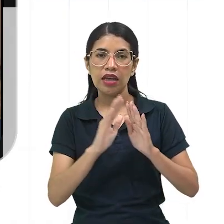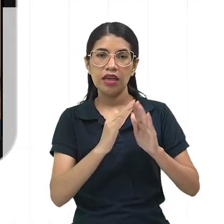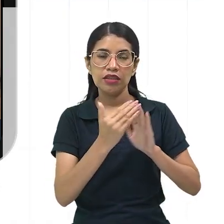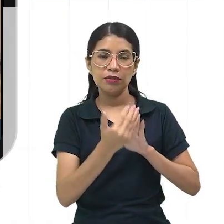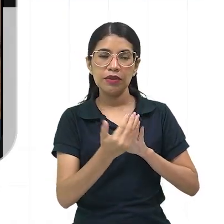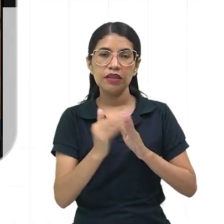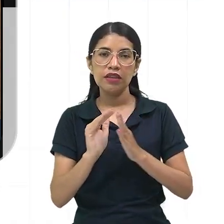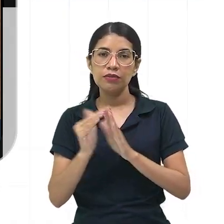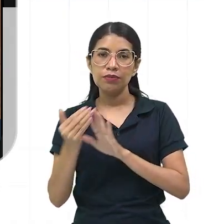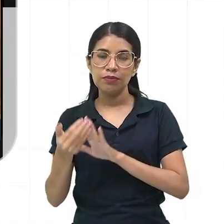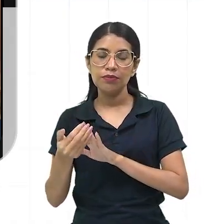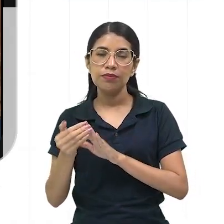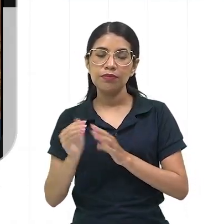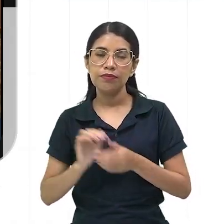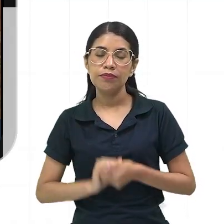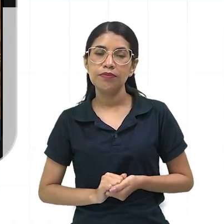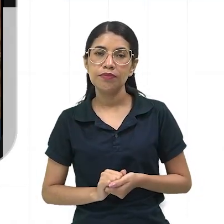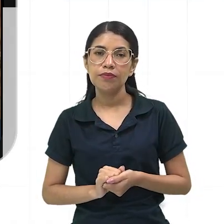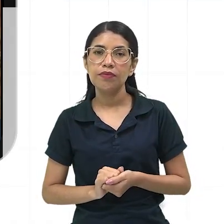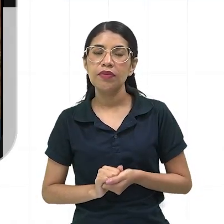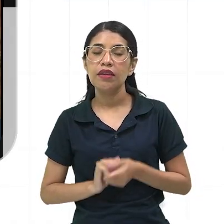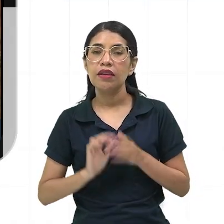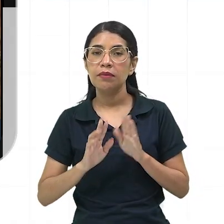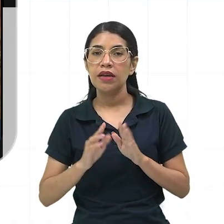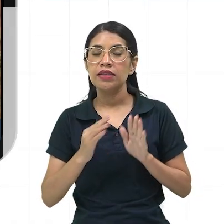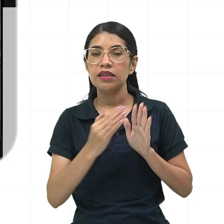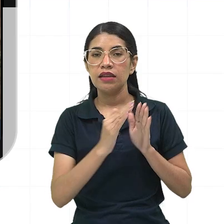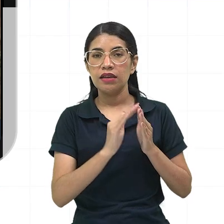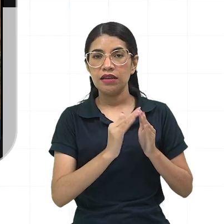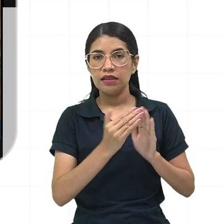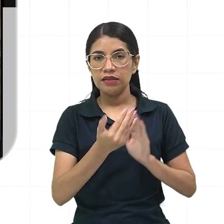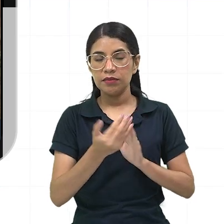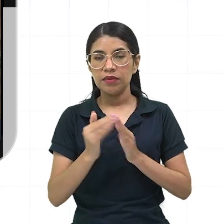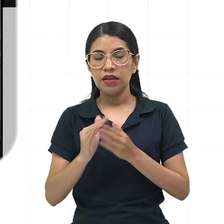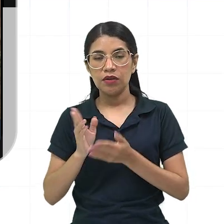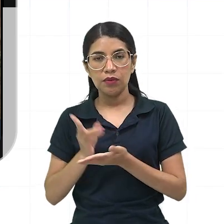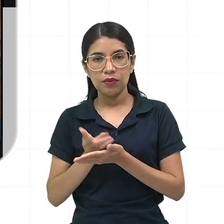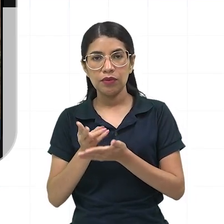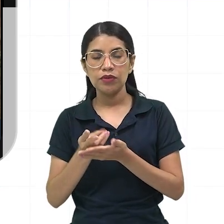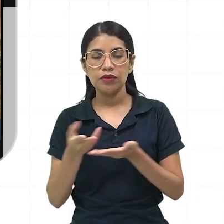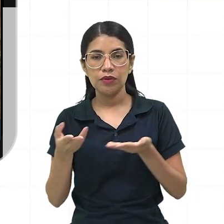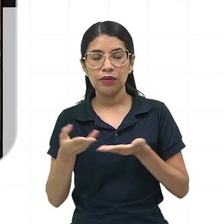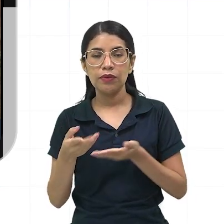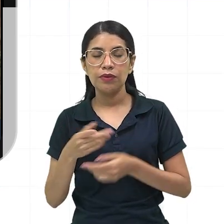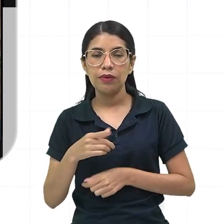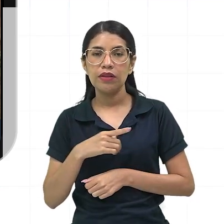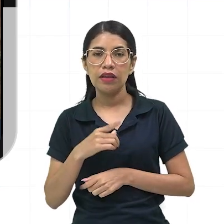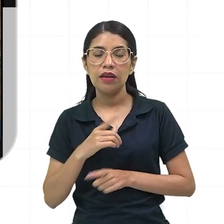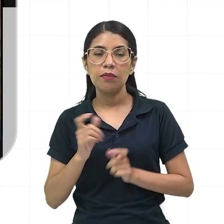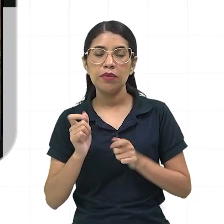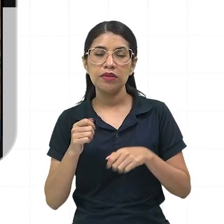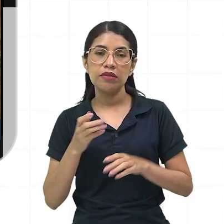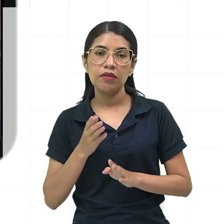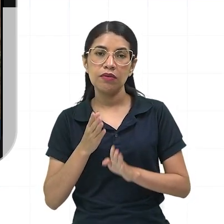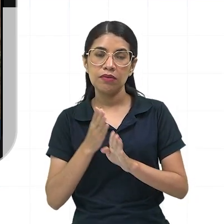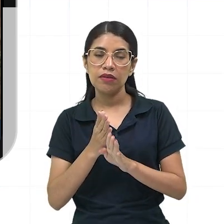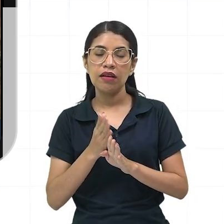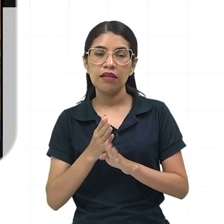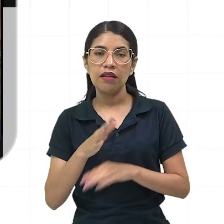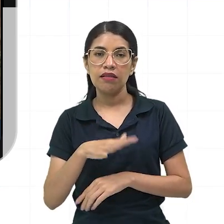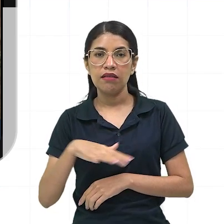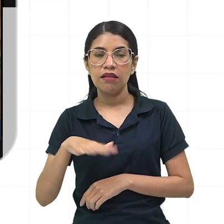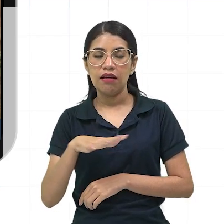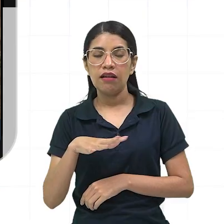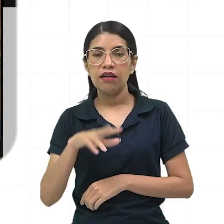de pirâmides. Lembrando que essas pirâmides ainda existem, tá? A gente consegue encontrá-las. Claro que